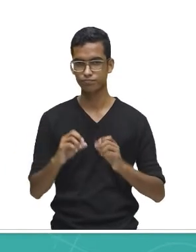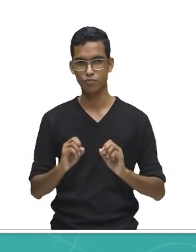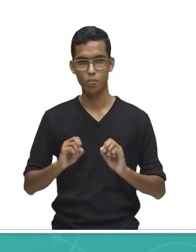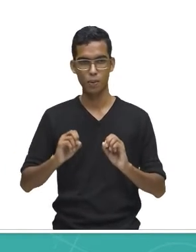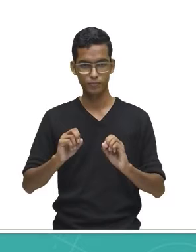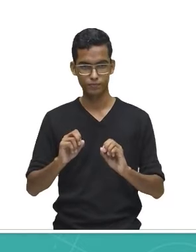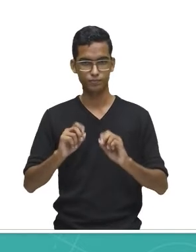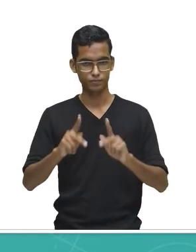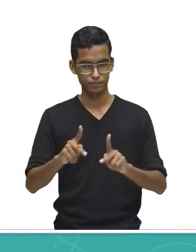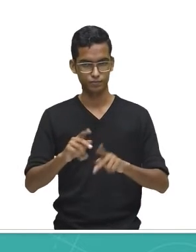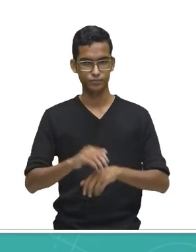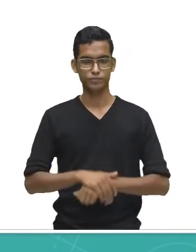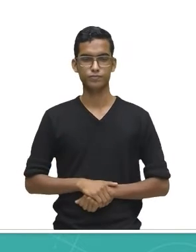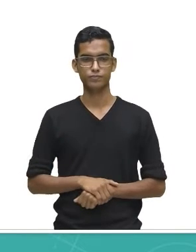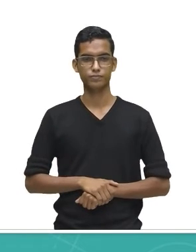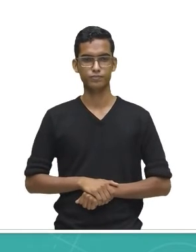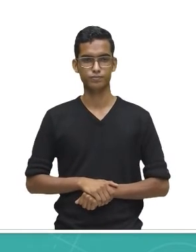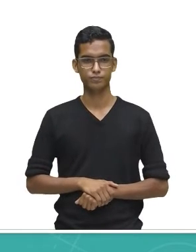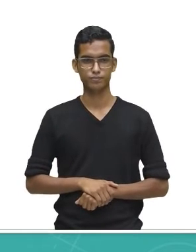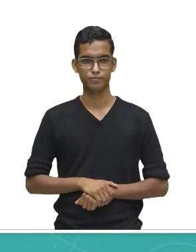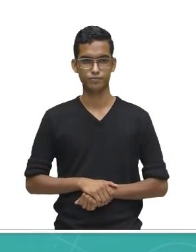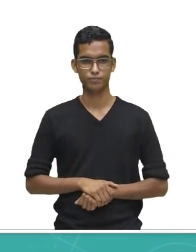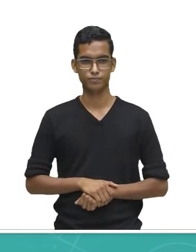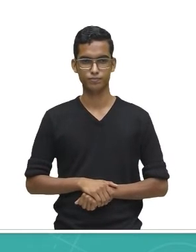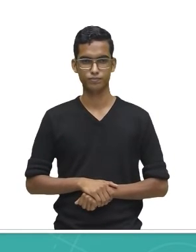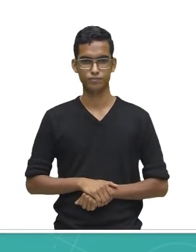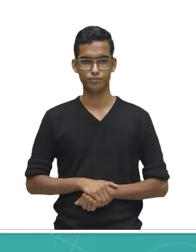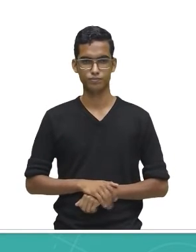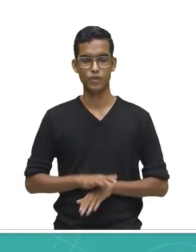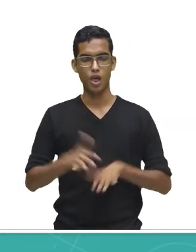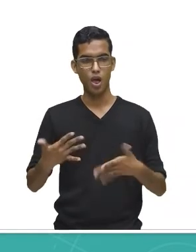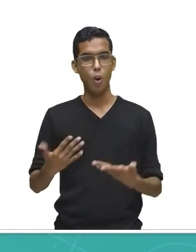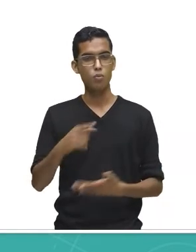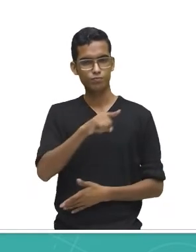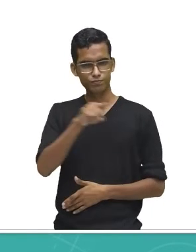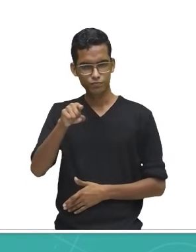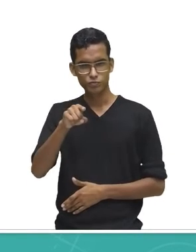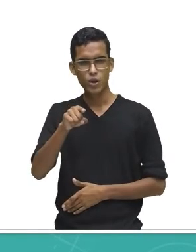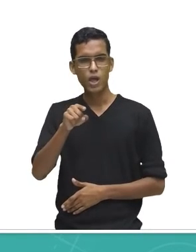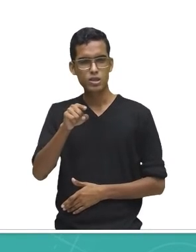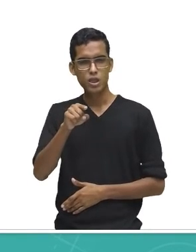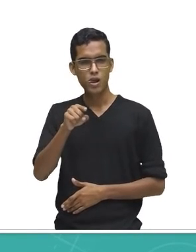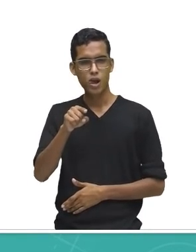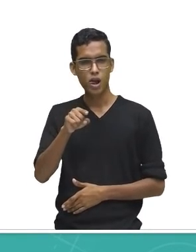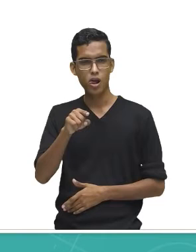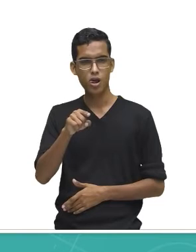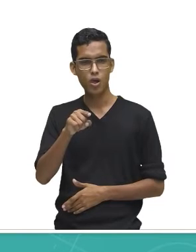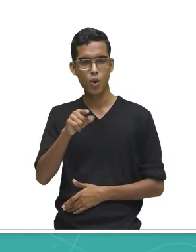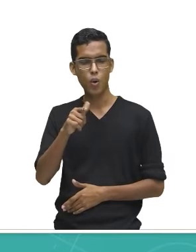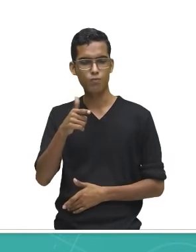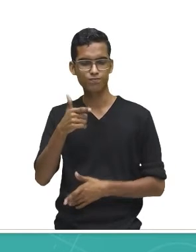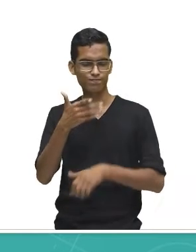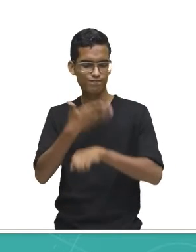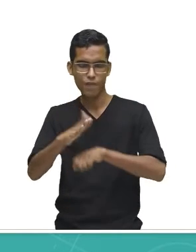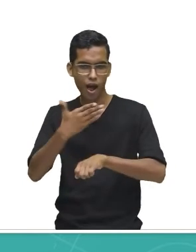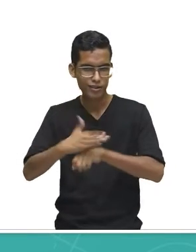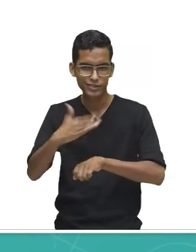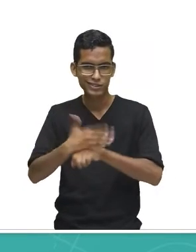antepenúltima, proparoxítona. Então, quando você não fala, não